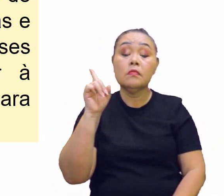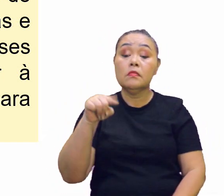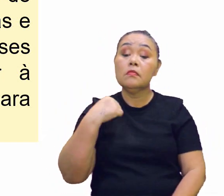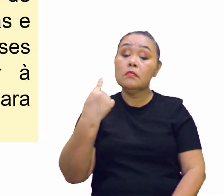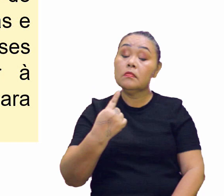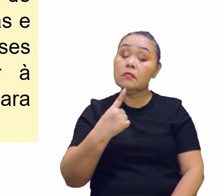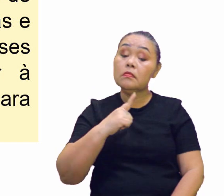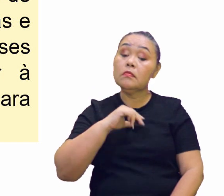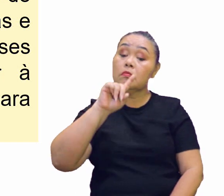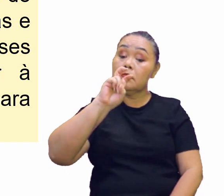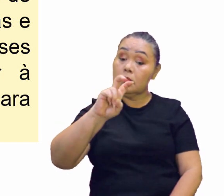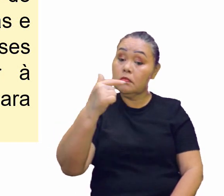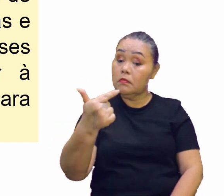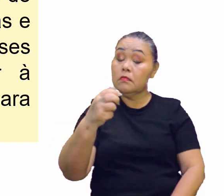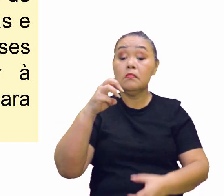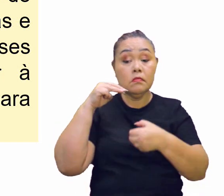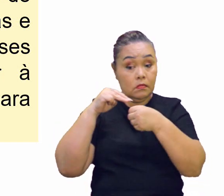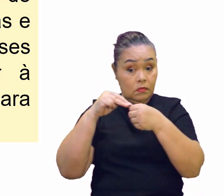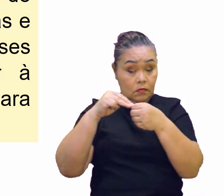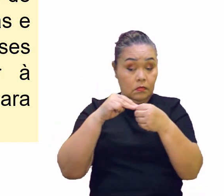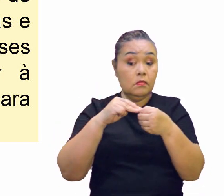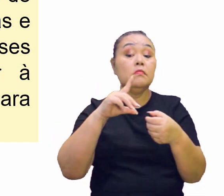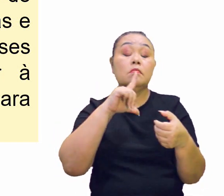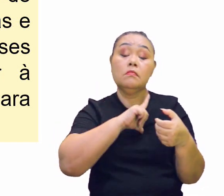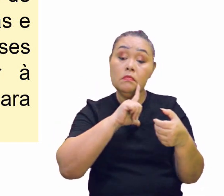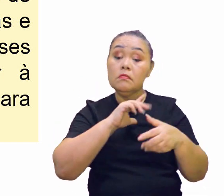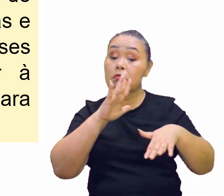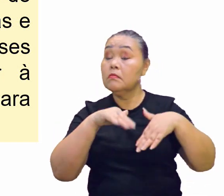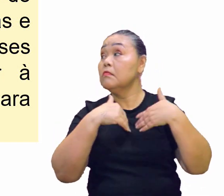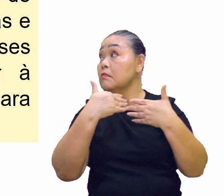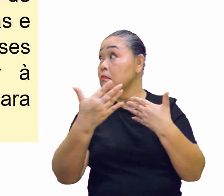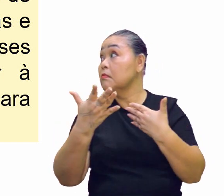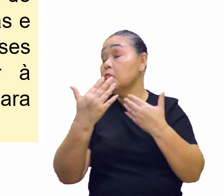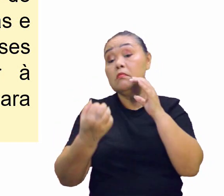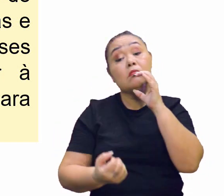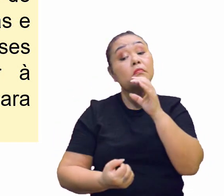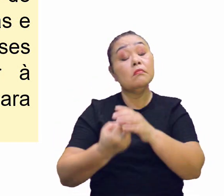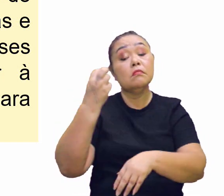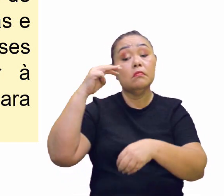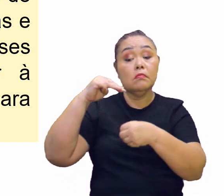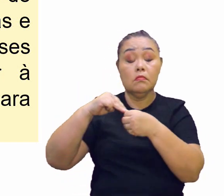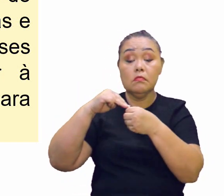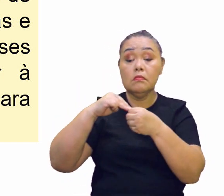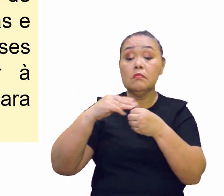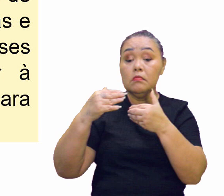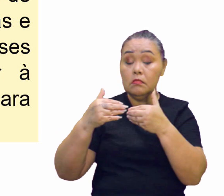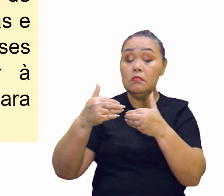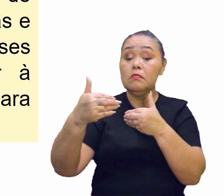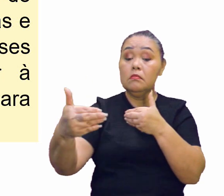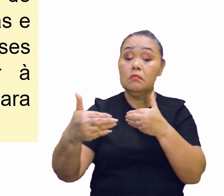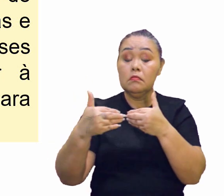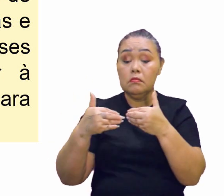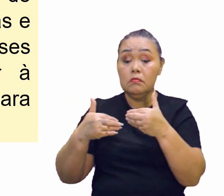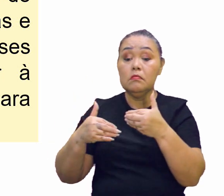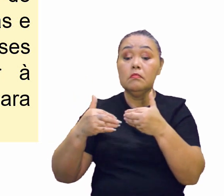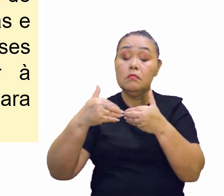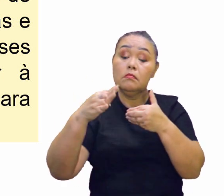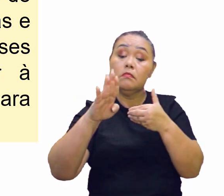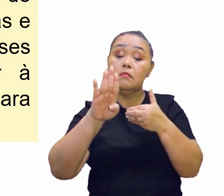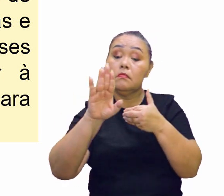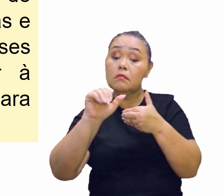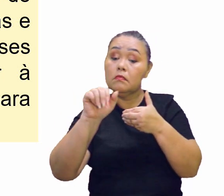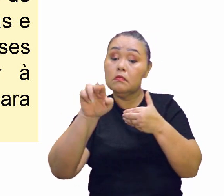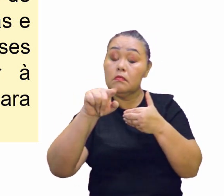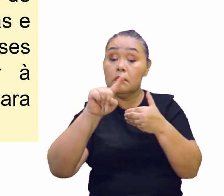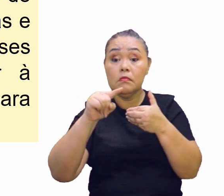que nós temos 52 municípios, tem uma tendência de ter mais outros municípios, principalmente na região ali da Ponta do Abunã, que é